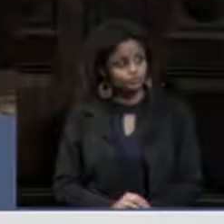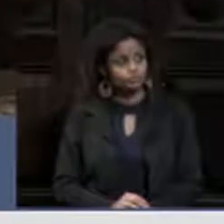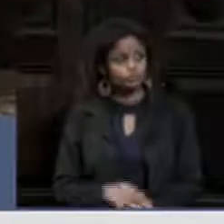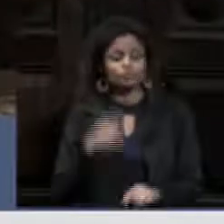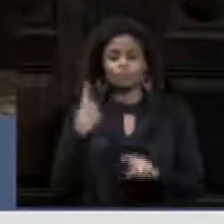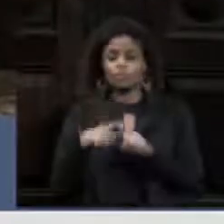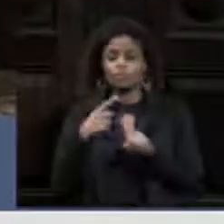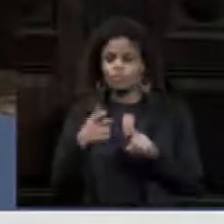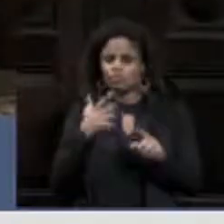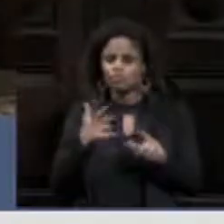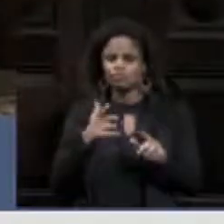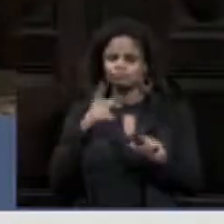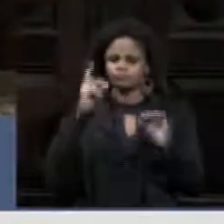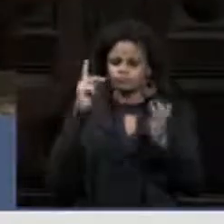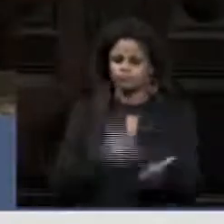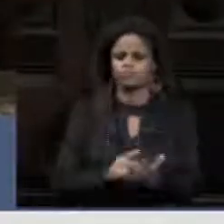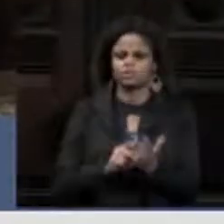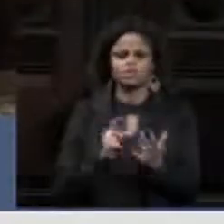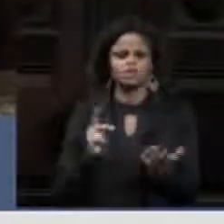reformista,